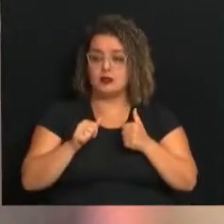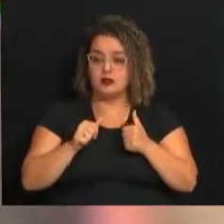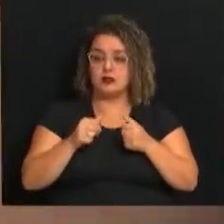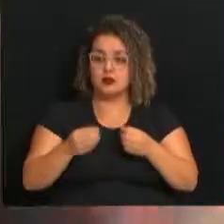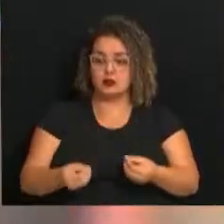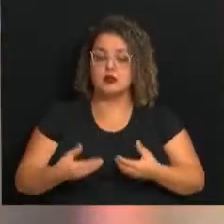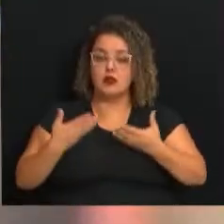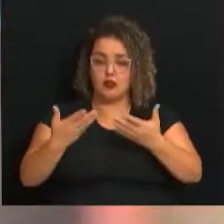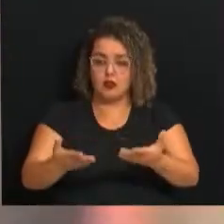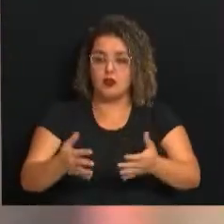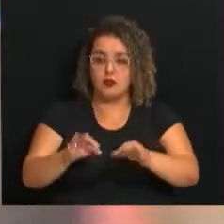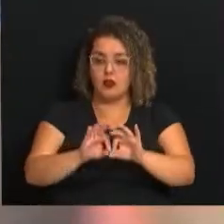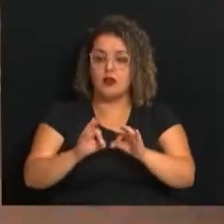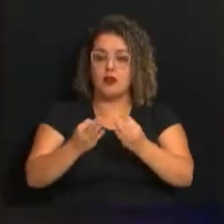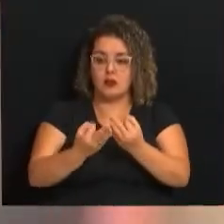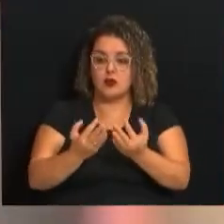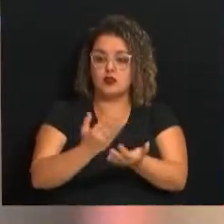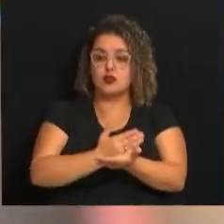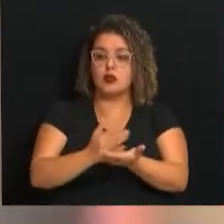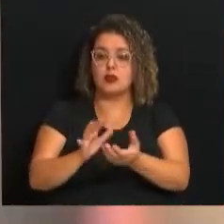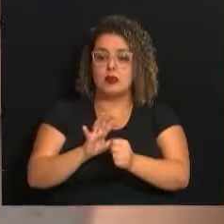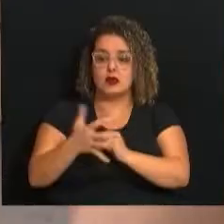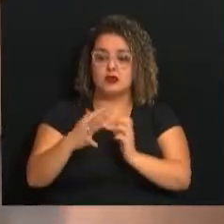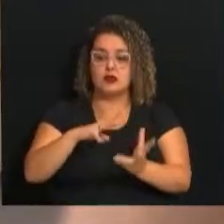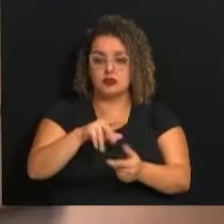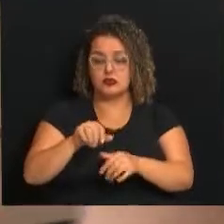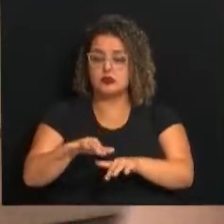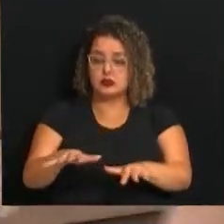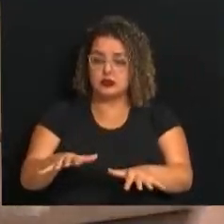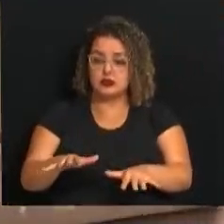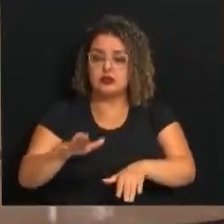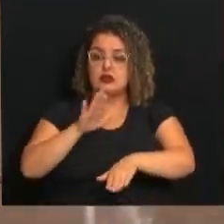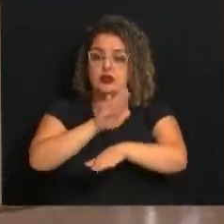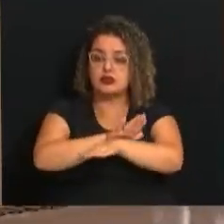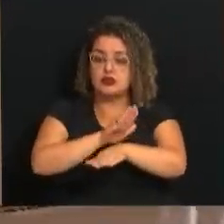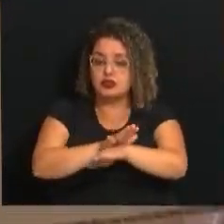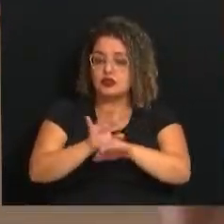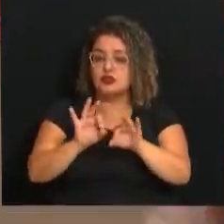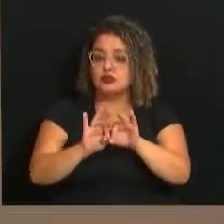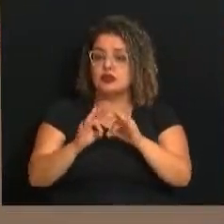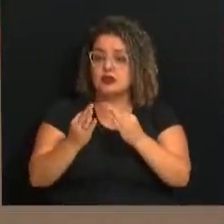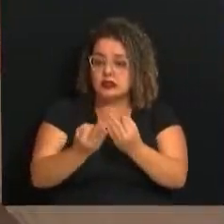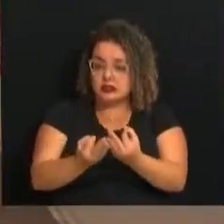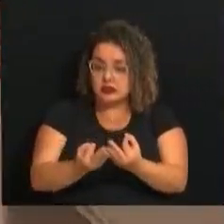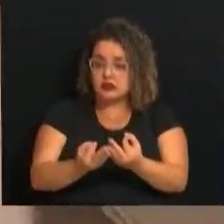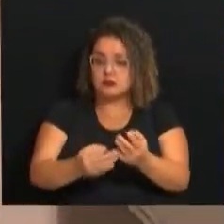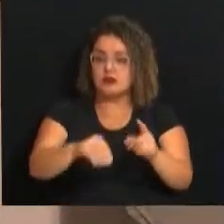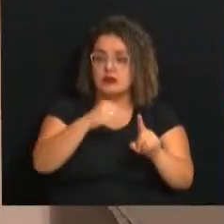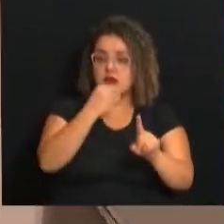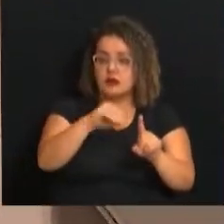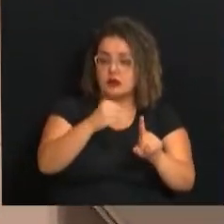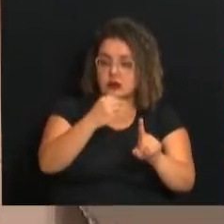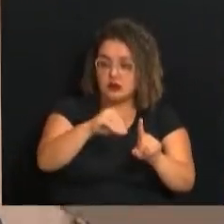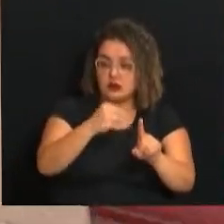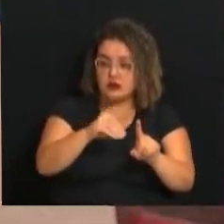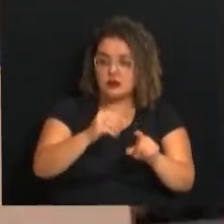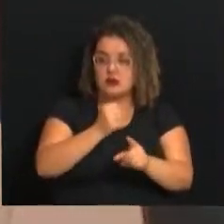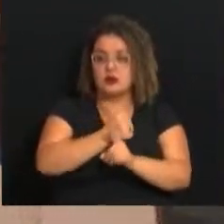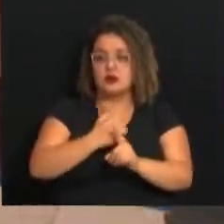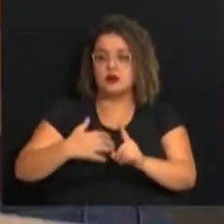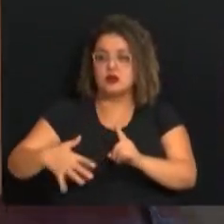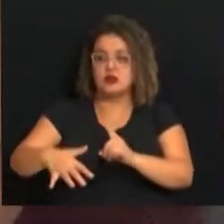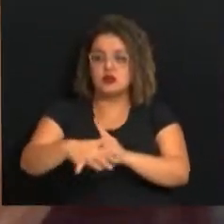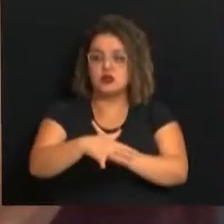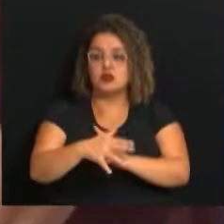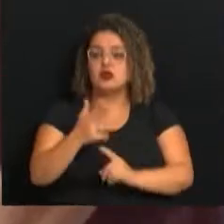benefício que começou a ser oferecida à população no início da pandemia como forma de ajudar as famílias em situação